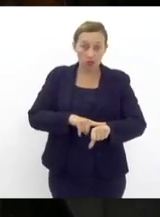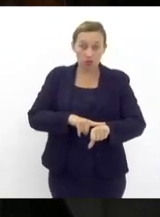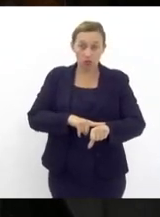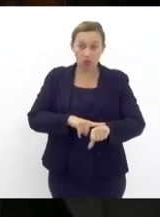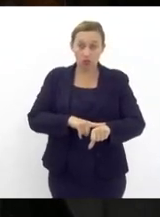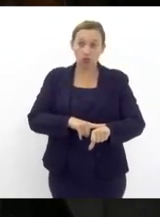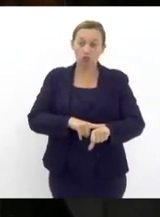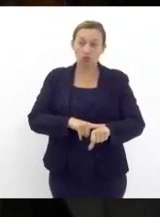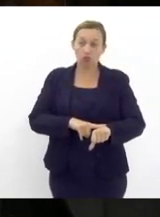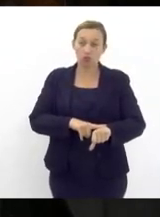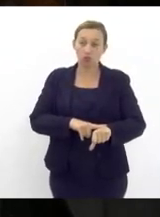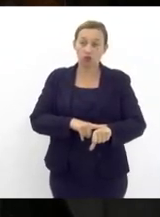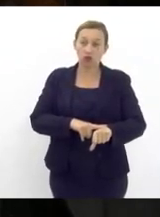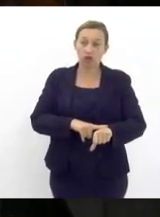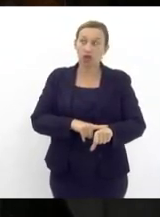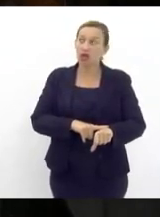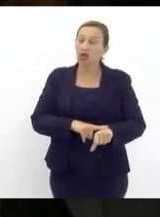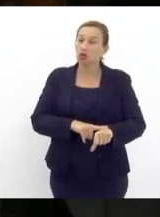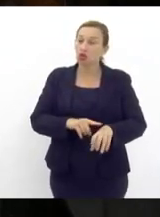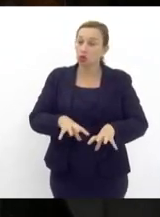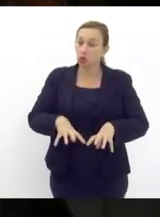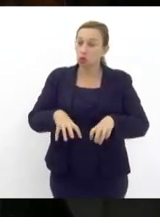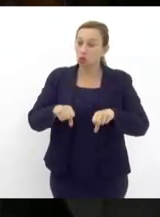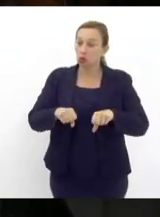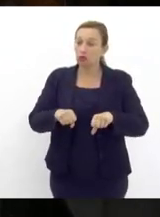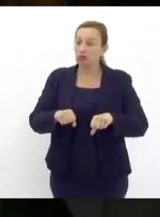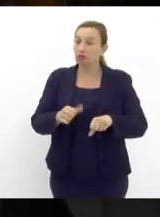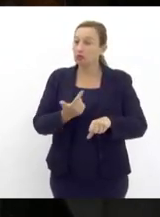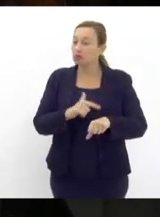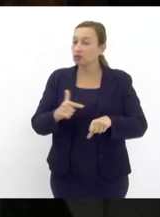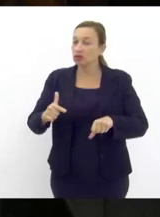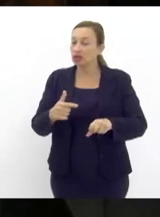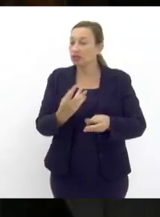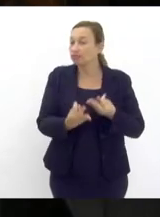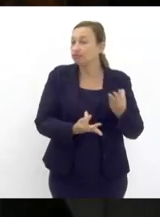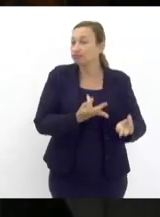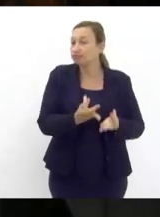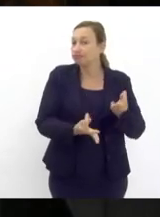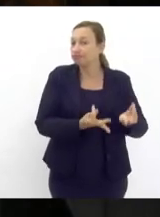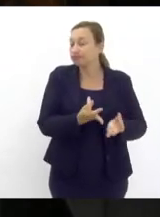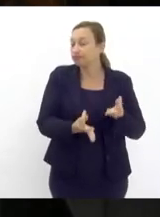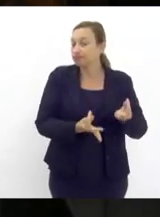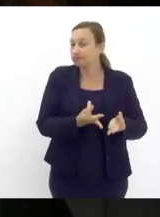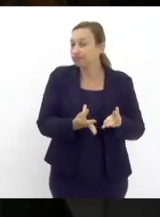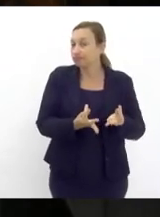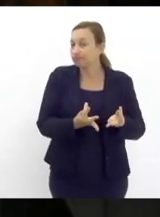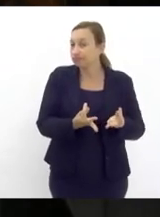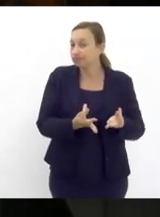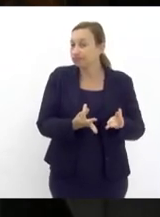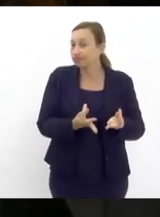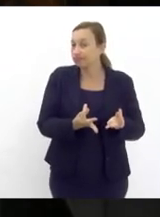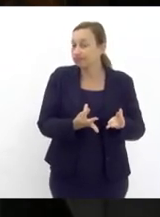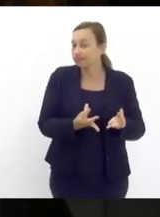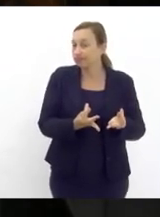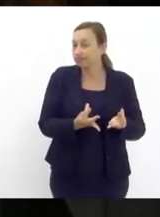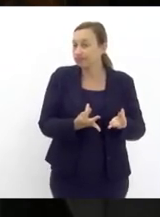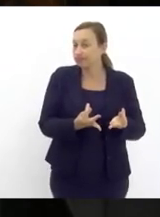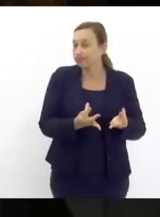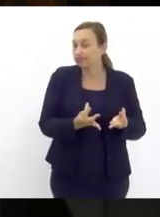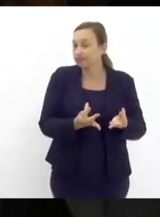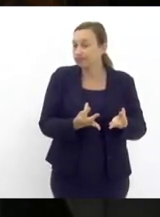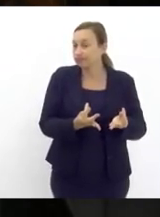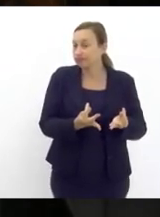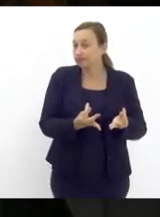é não terá ainda o tratamento secundário para